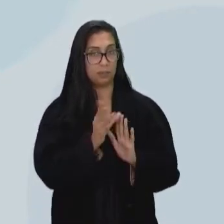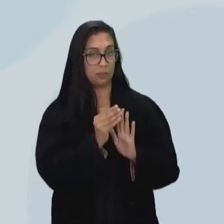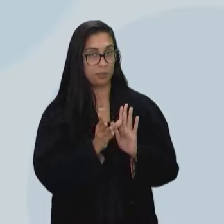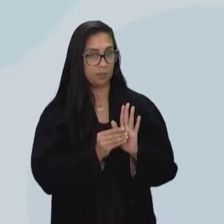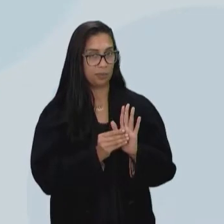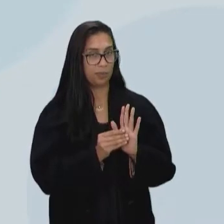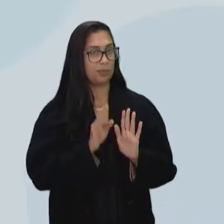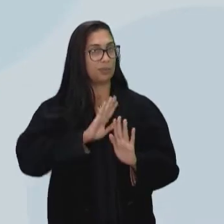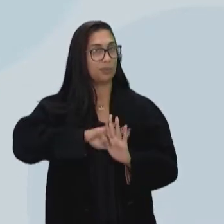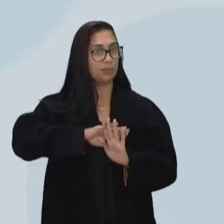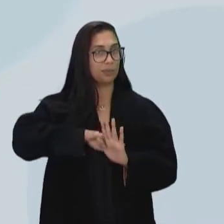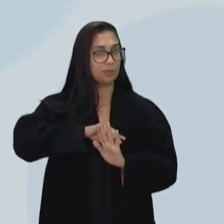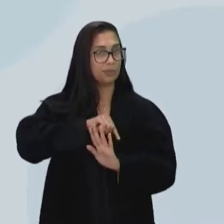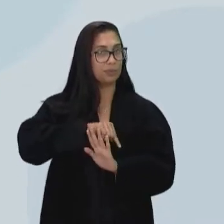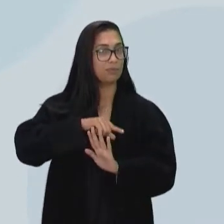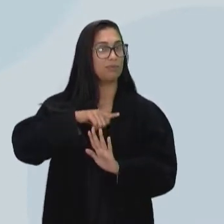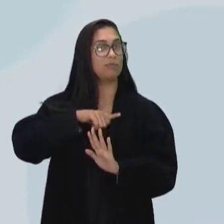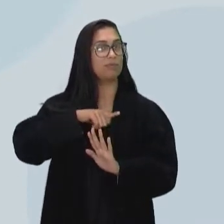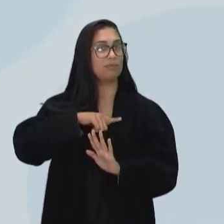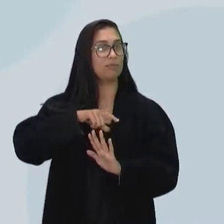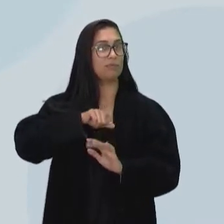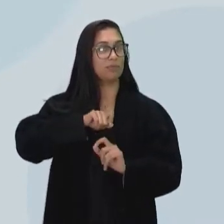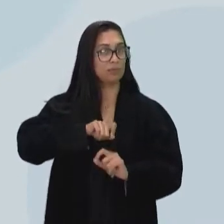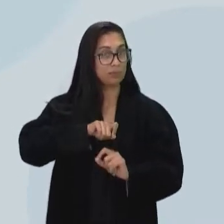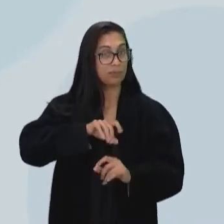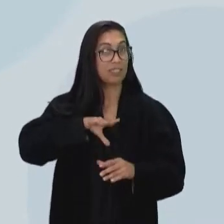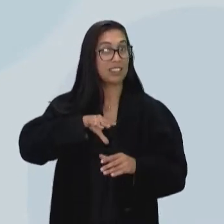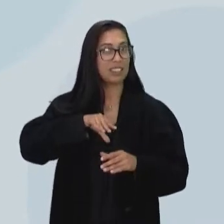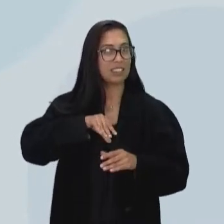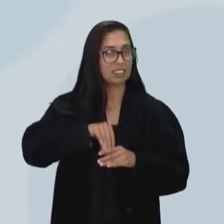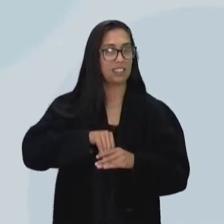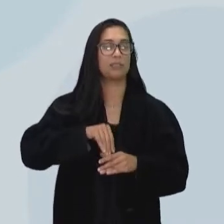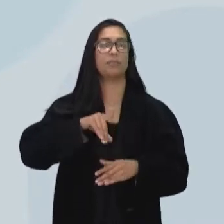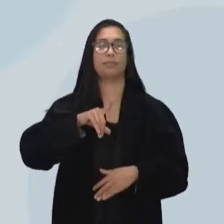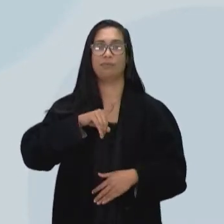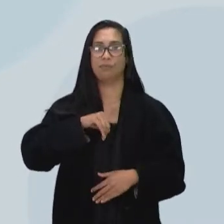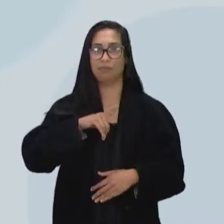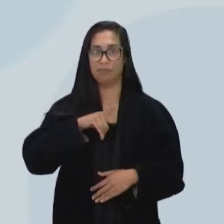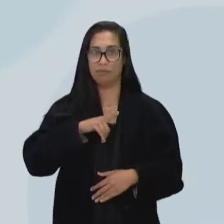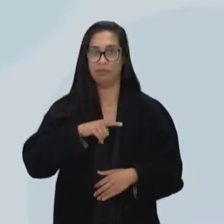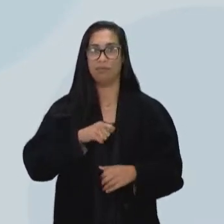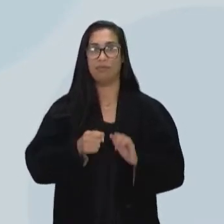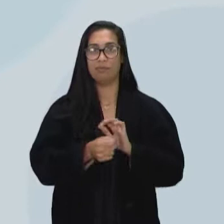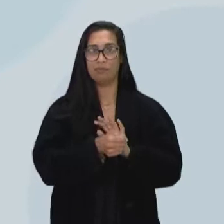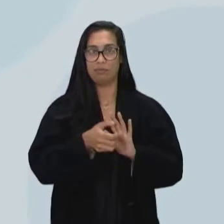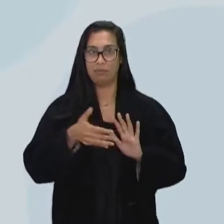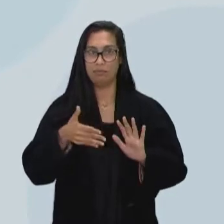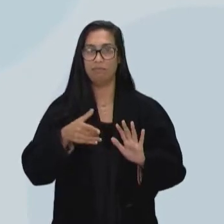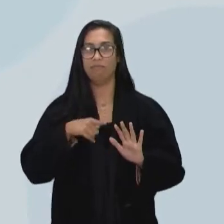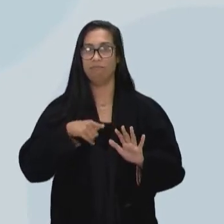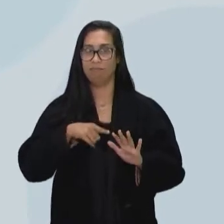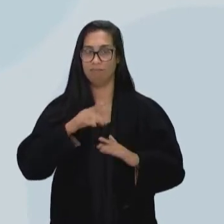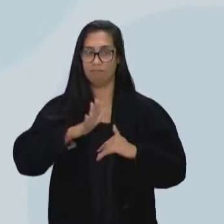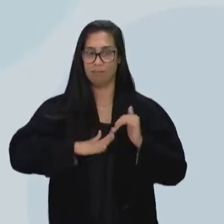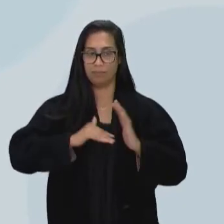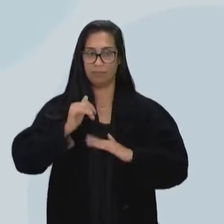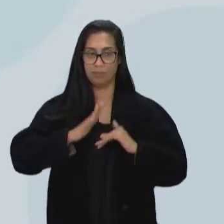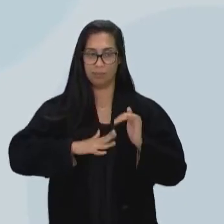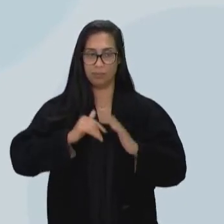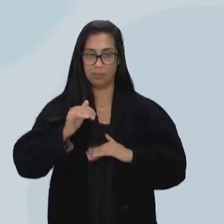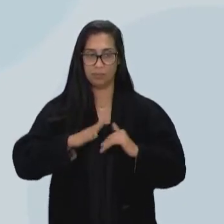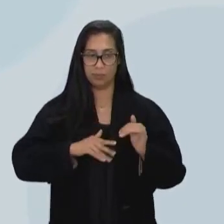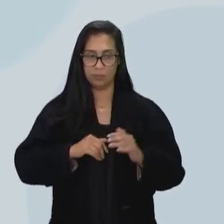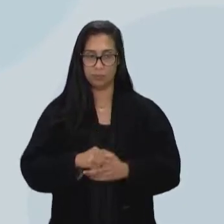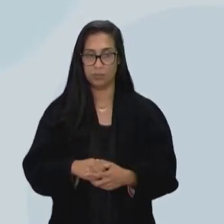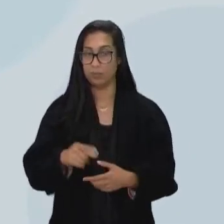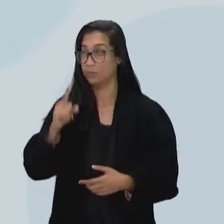do aprofundamento, que é o start, hora do desafio, tem a unidade curricular, que é como se tornar um resolvedor de problemas. E